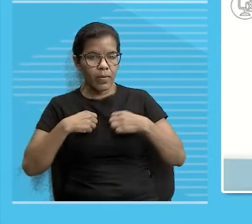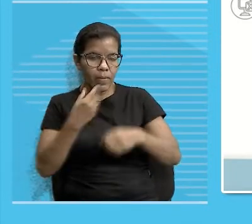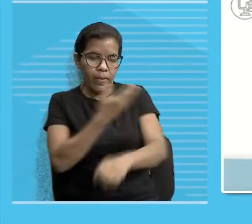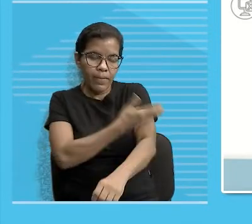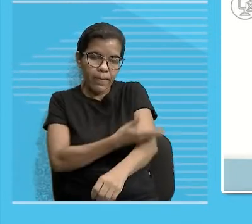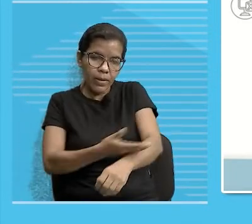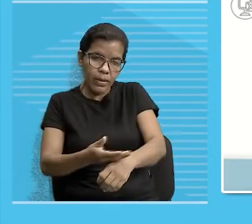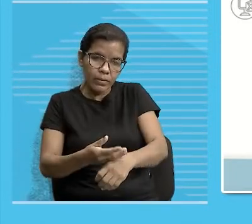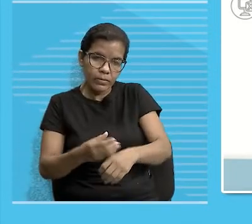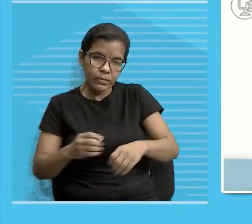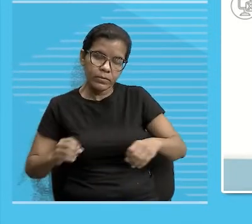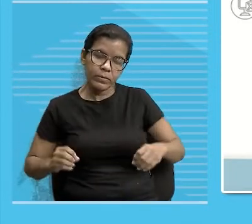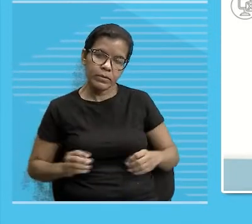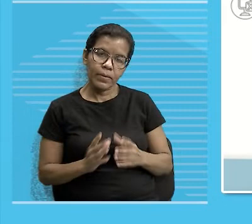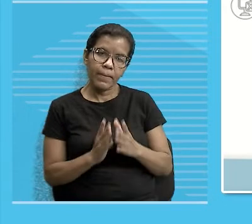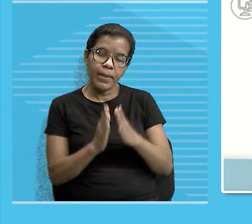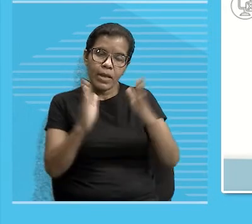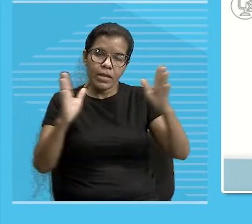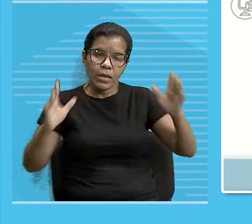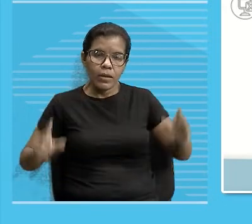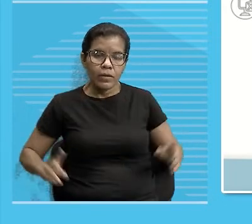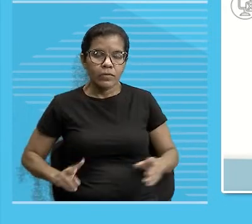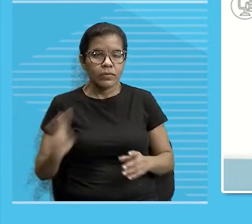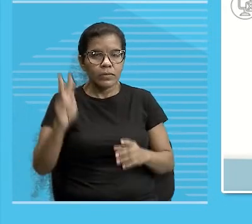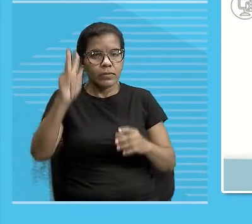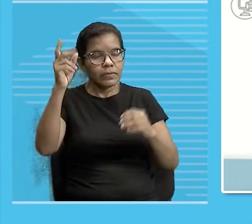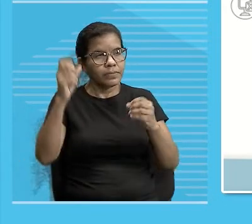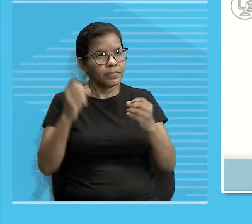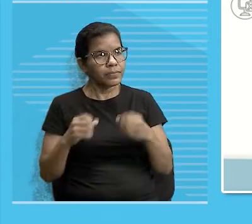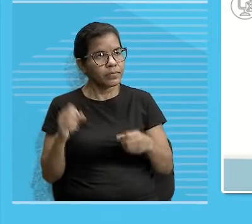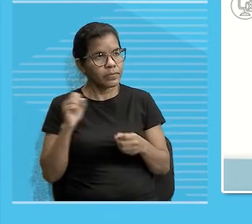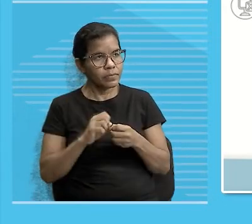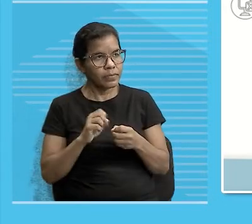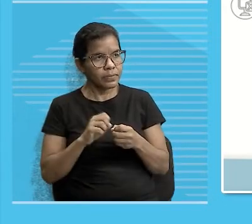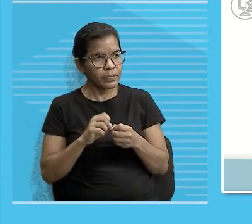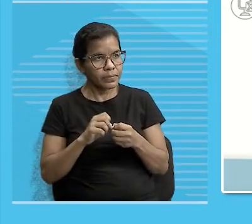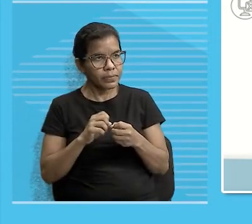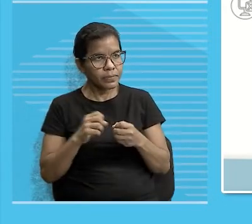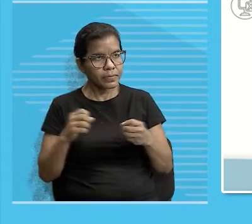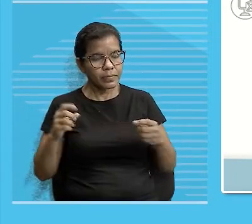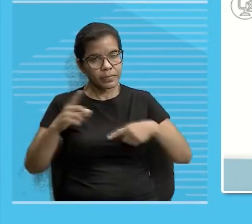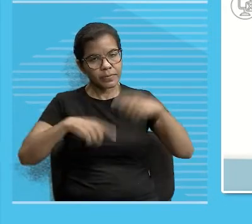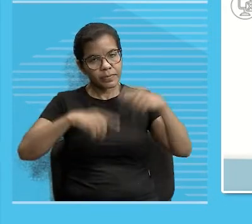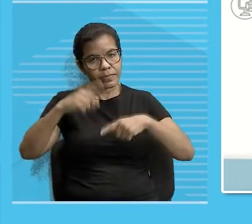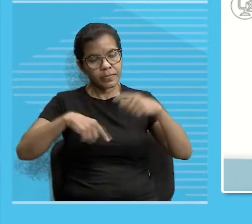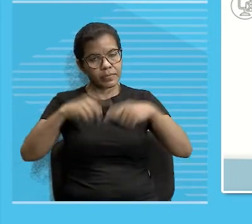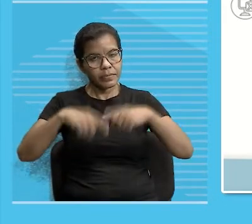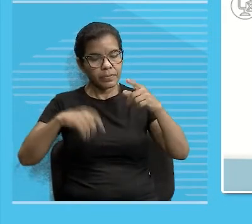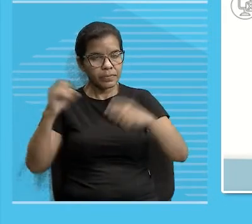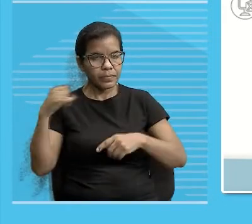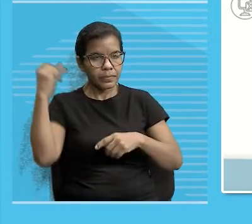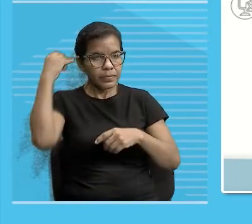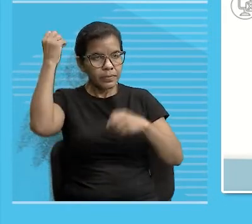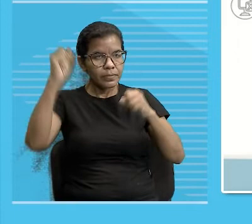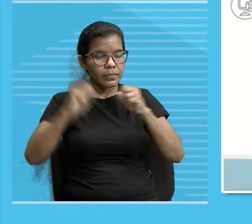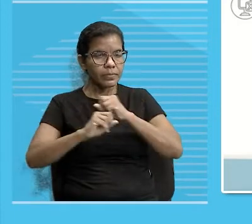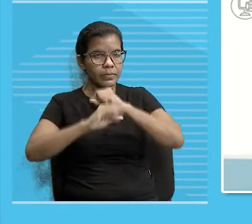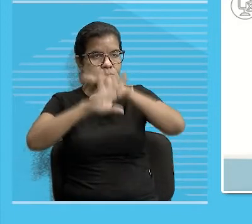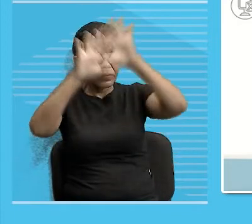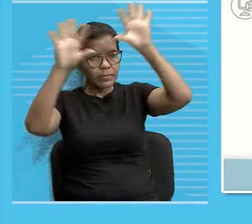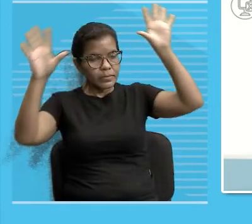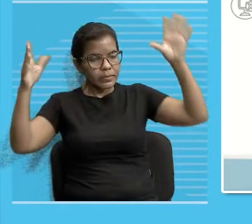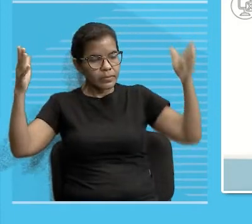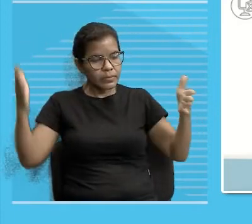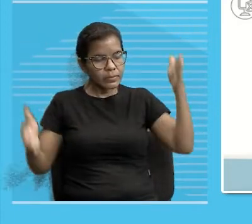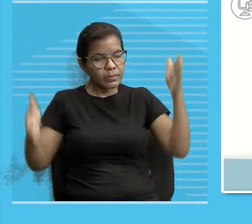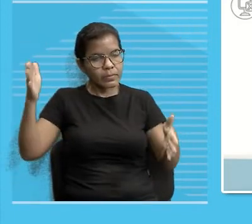E aí você vai dar mais volume. E é justamente o que ele faz aí, ó. O objeto principal mais claro e sempre nas